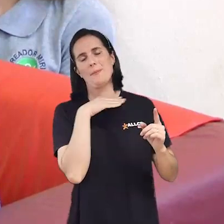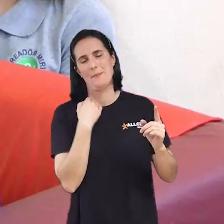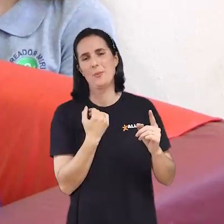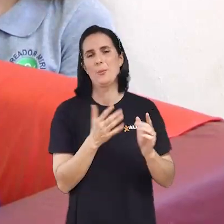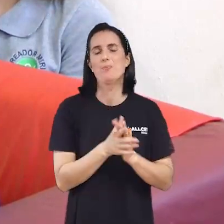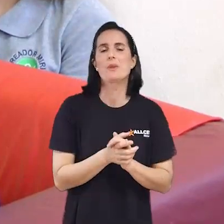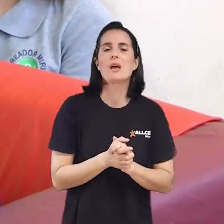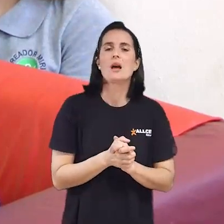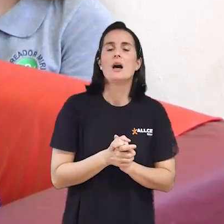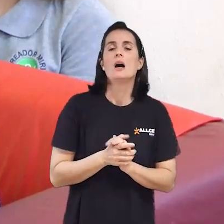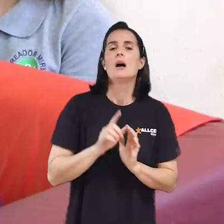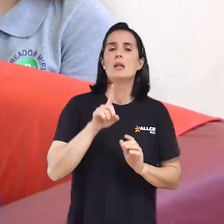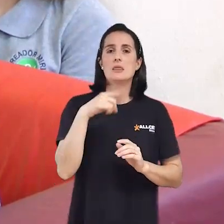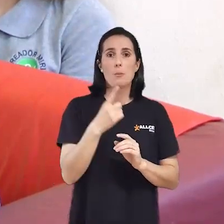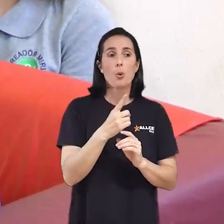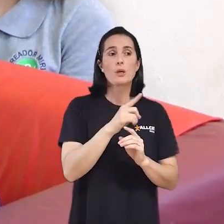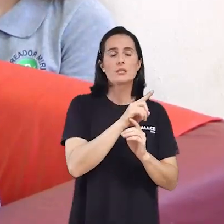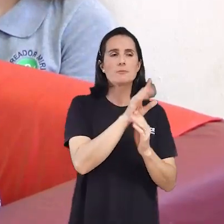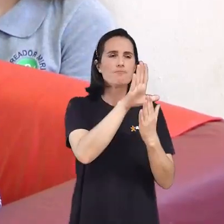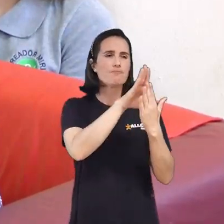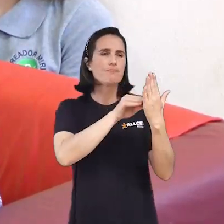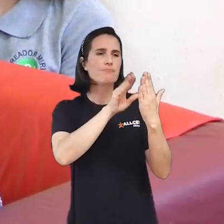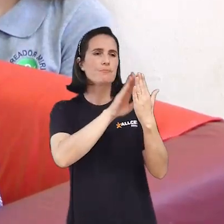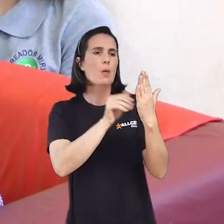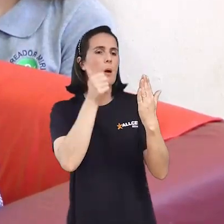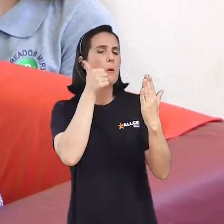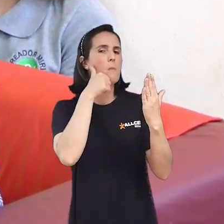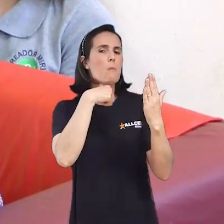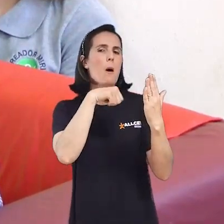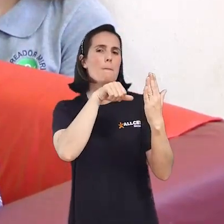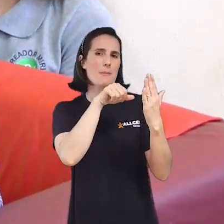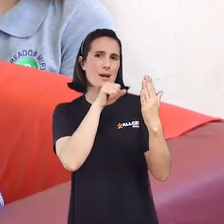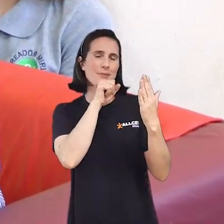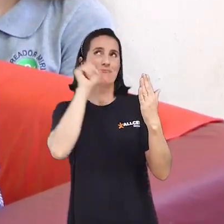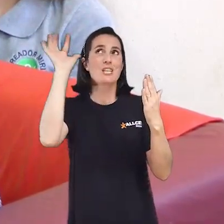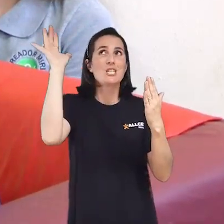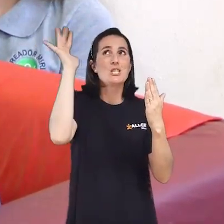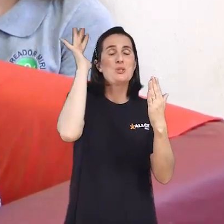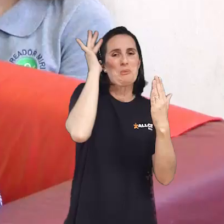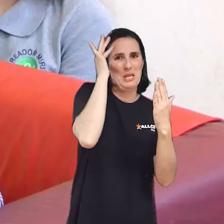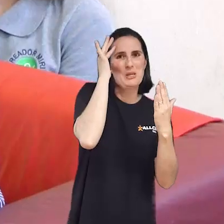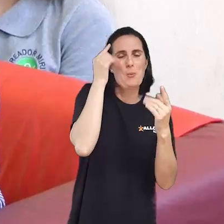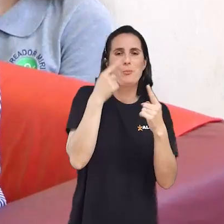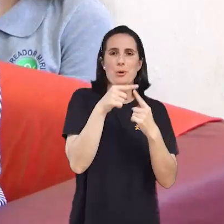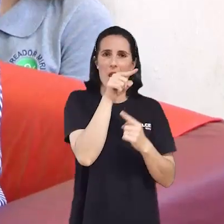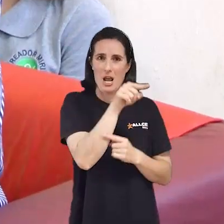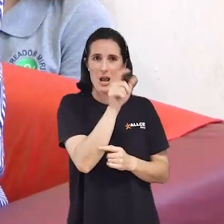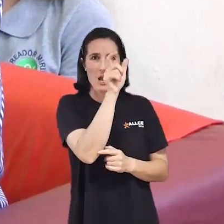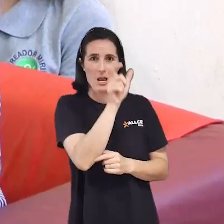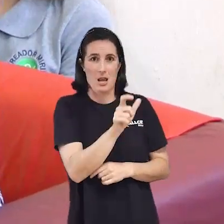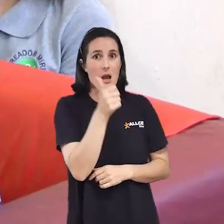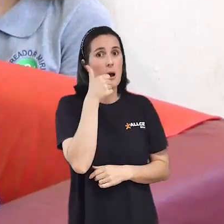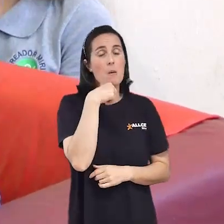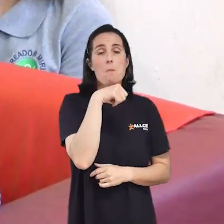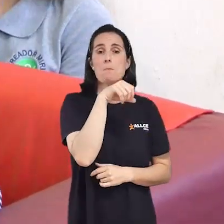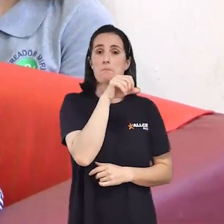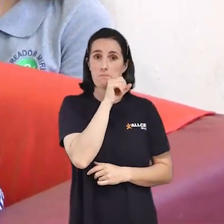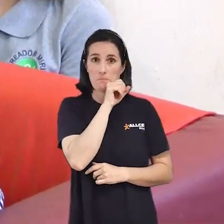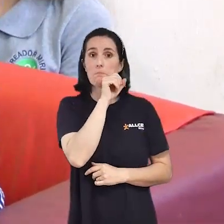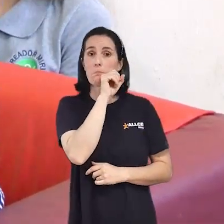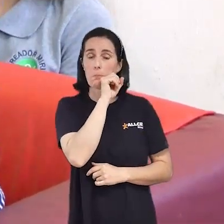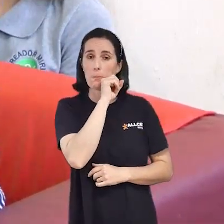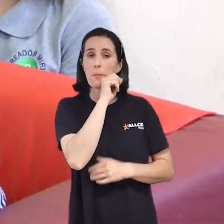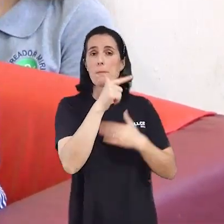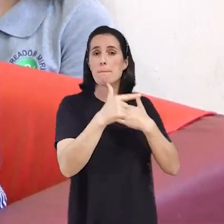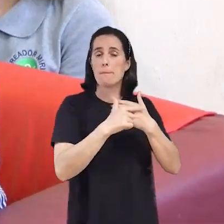já é falecido faz um pouco mais de 20 anos, né? Mas aprendi muito com meu pai. Vivi com ele, Deus me deu essa graça